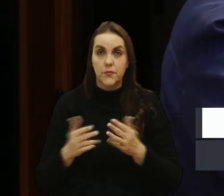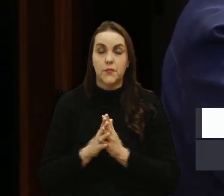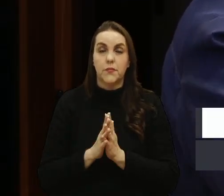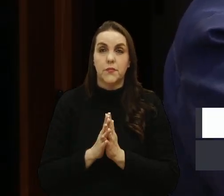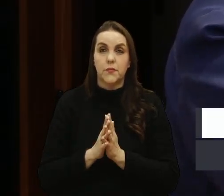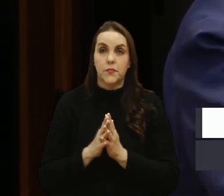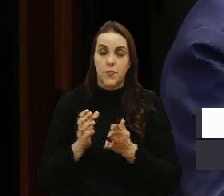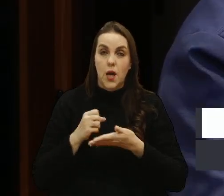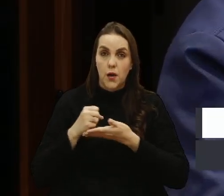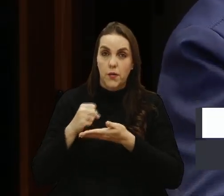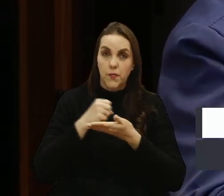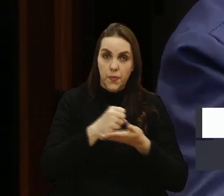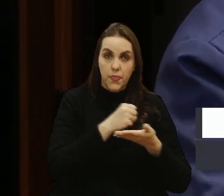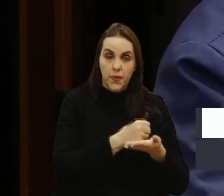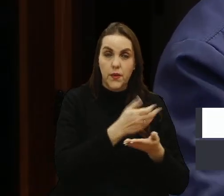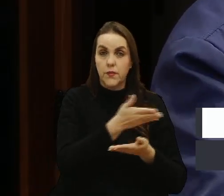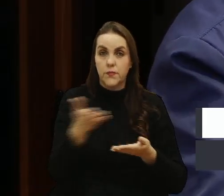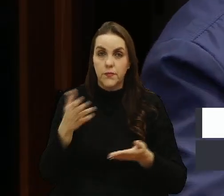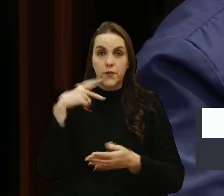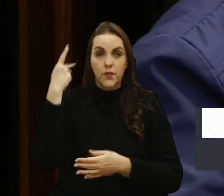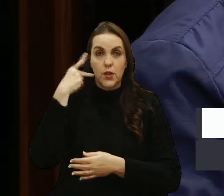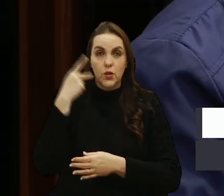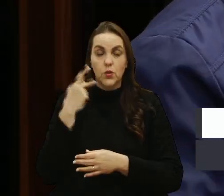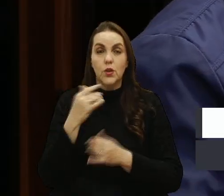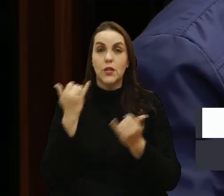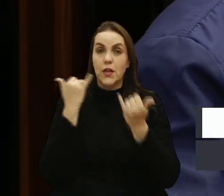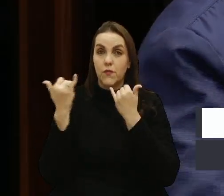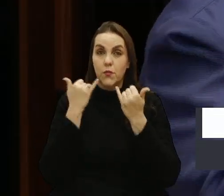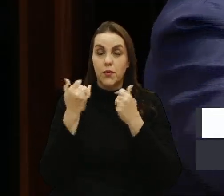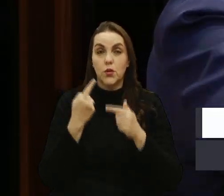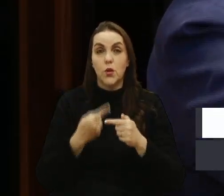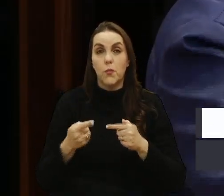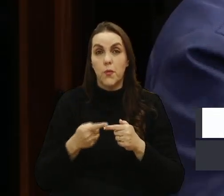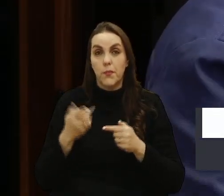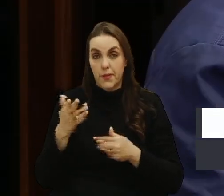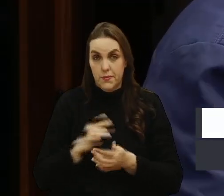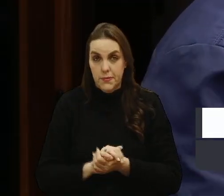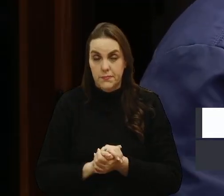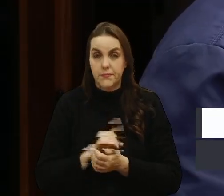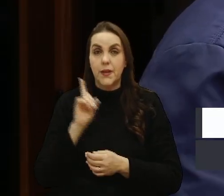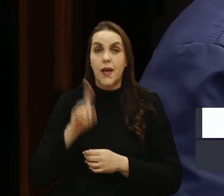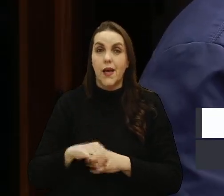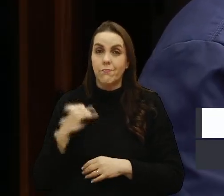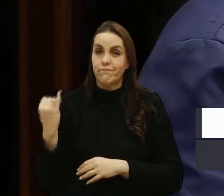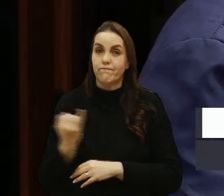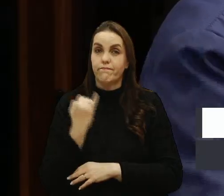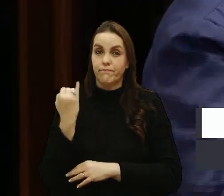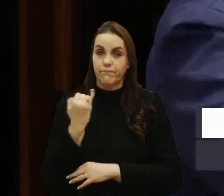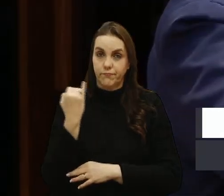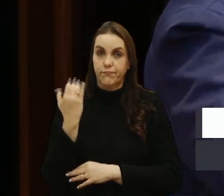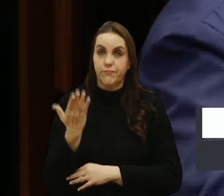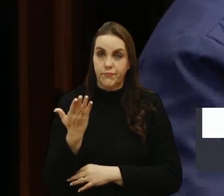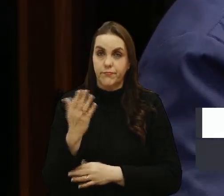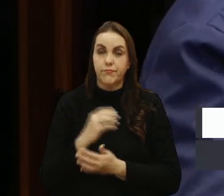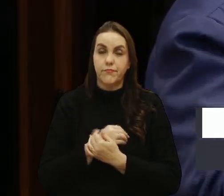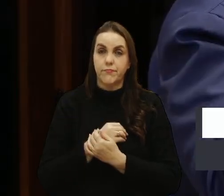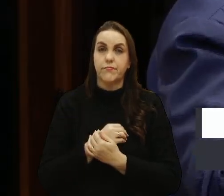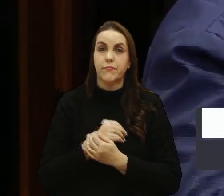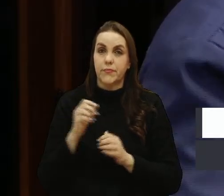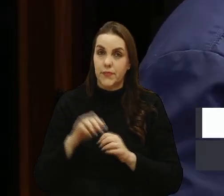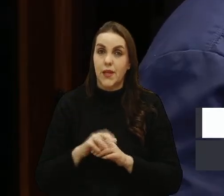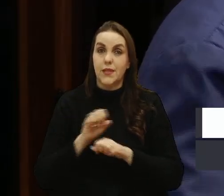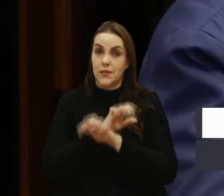edis com as informações sobre o problema. Então, é fundamental enegrecermos